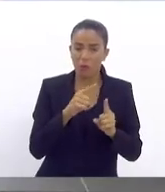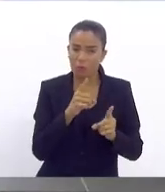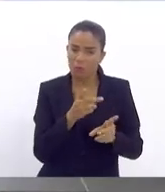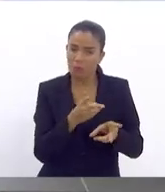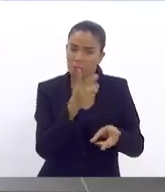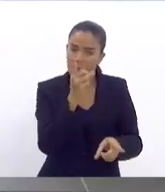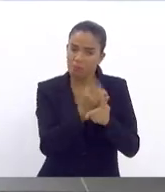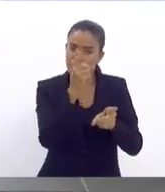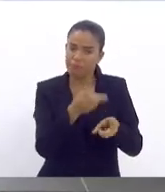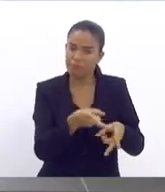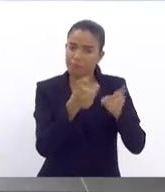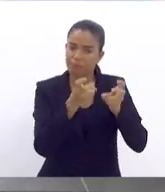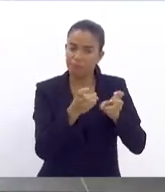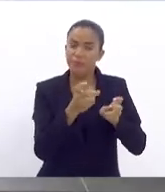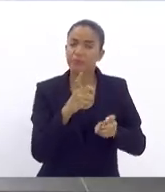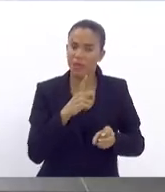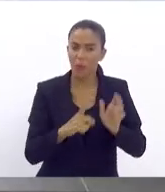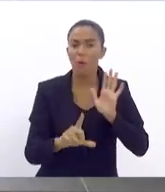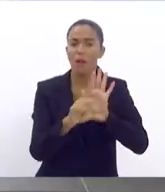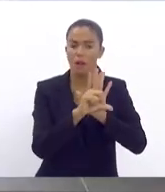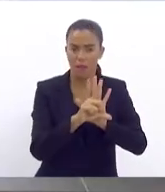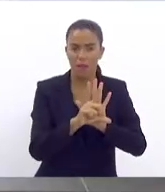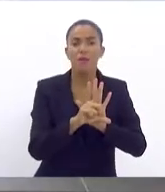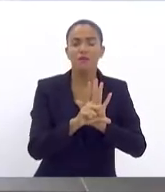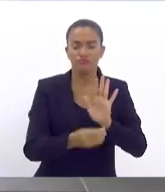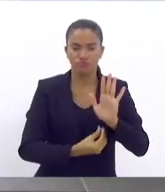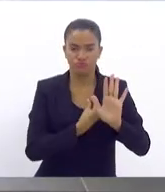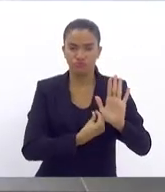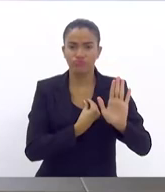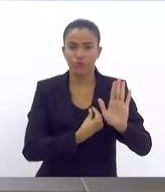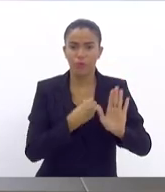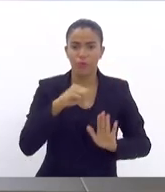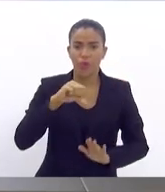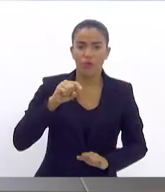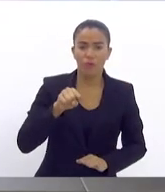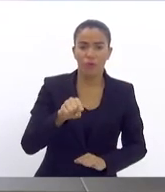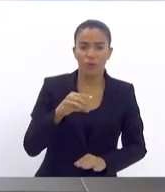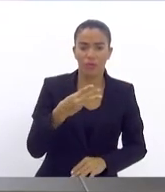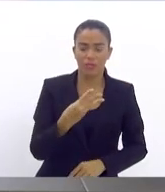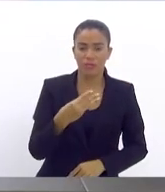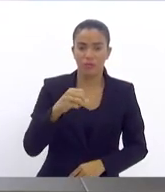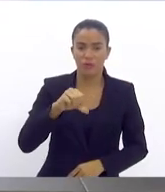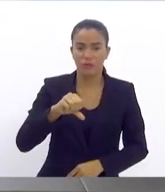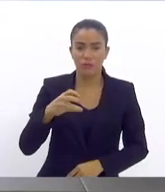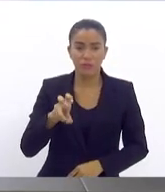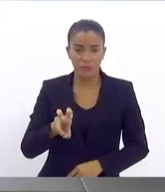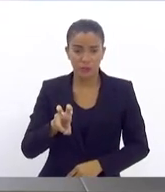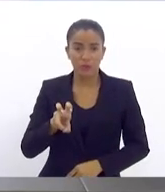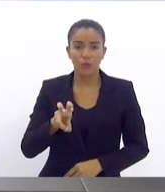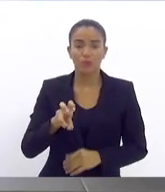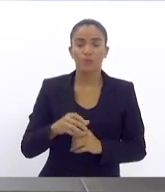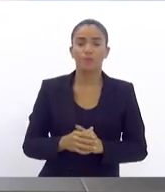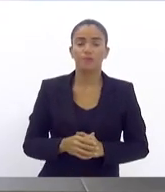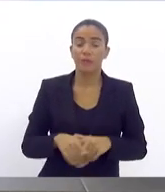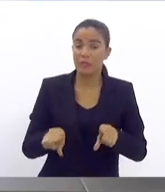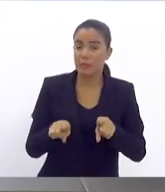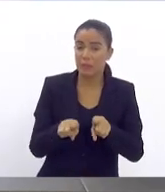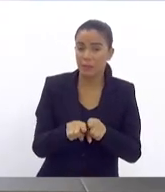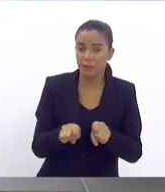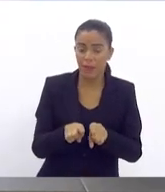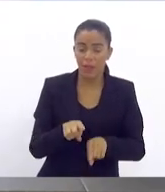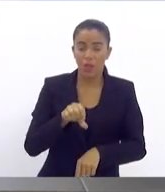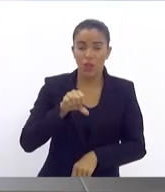há um projeto, uma lei já em vigor, que é a Lei 9.395, e também a